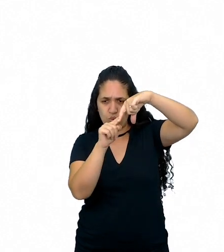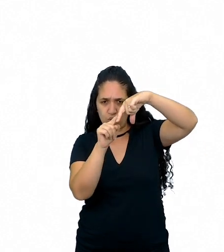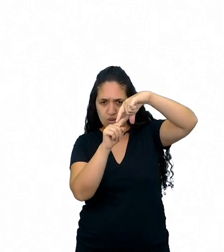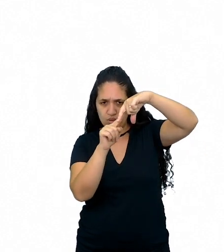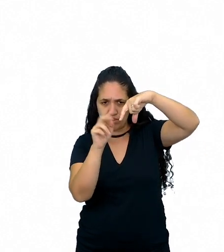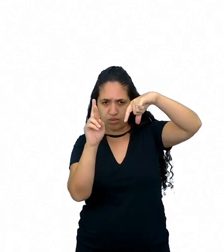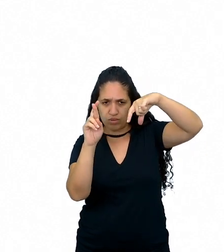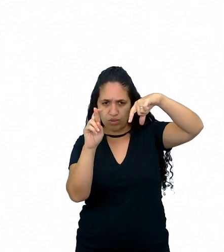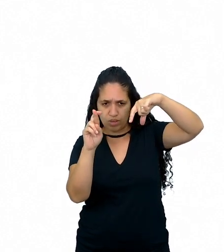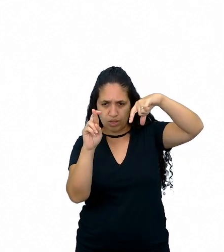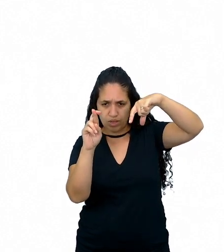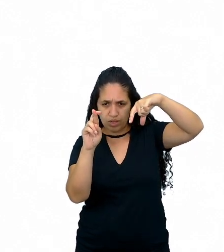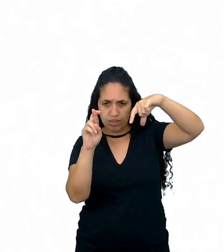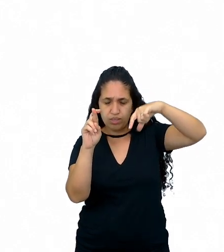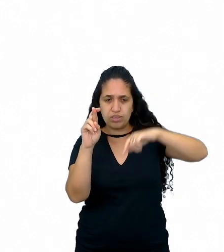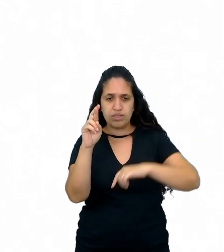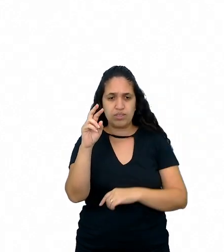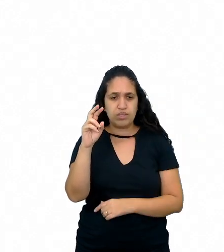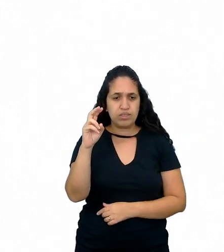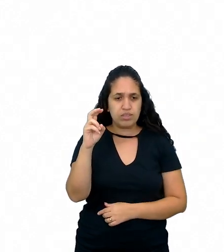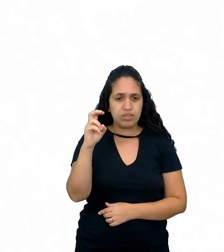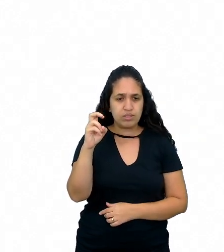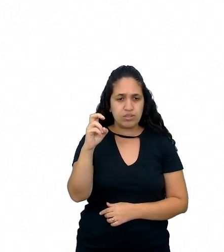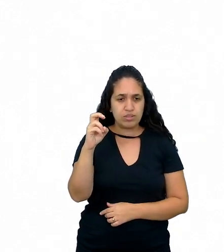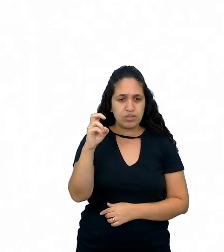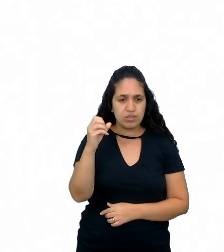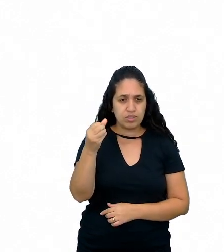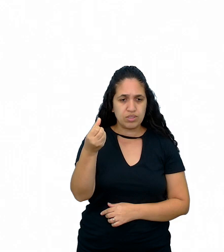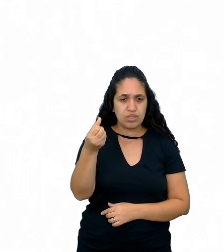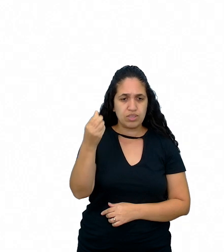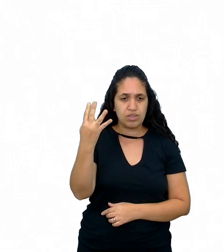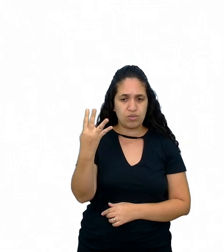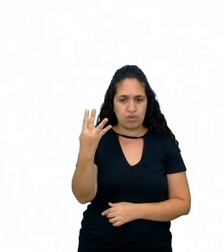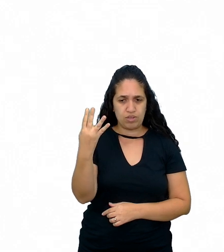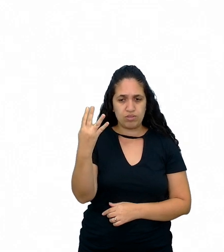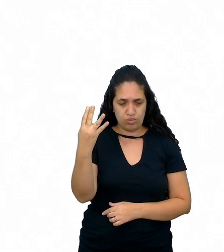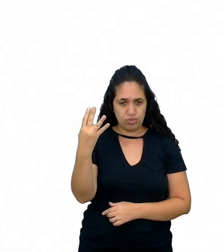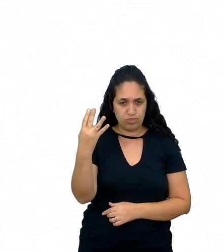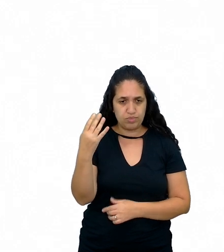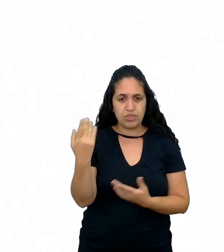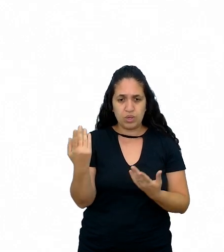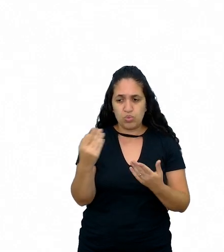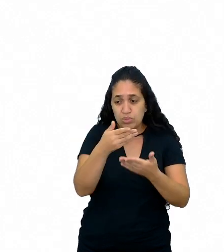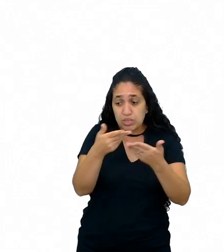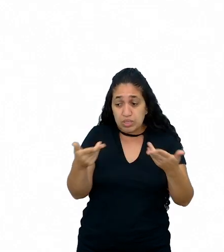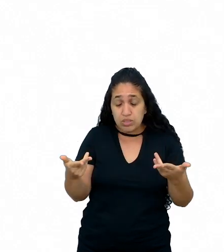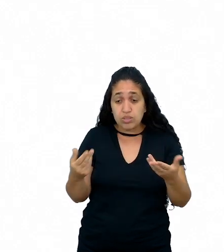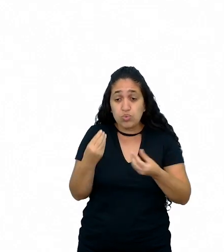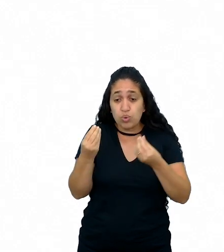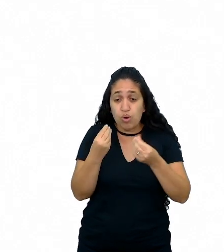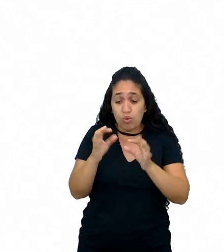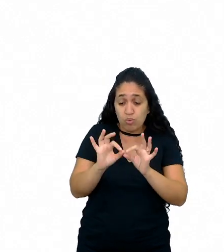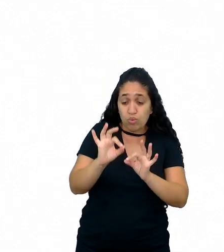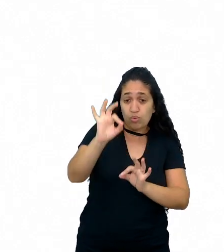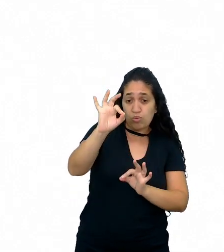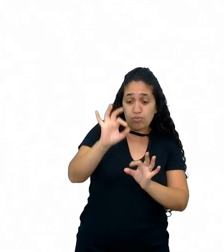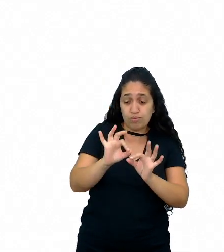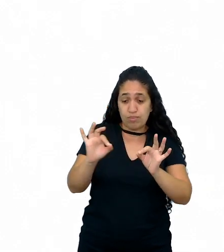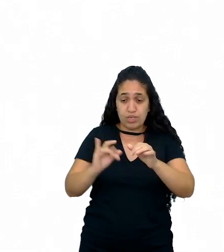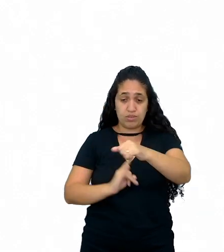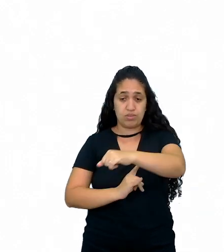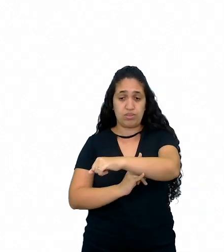é 64 graus, né? Então, ele fala, nessas condições, qual deverá ser o comprimento aproximado desta